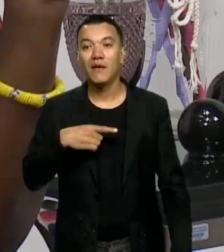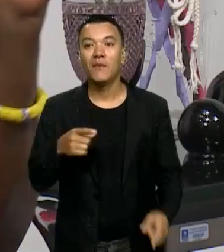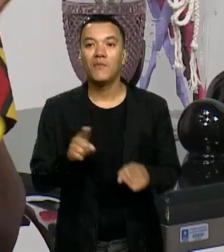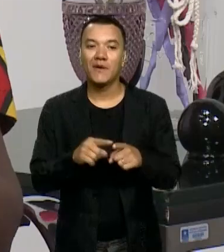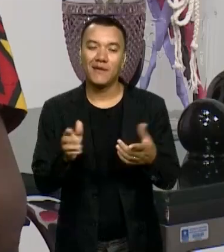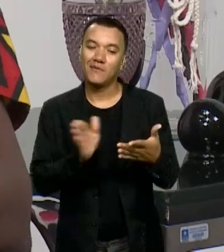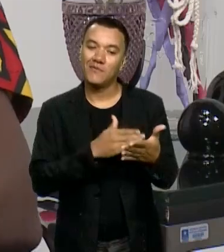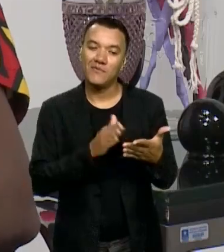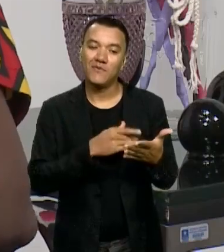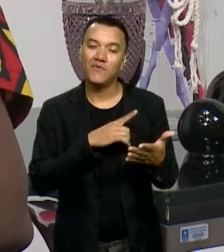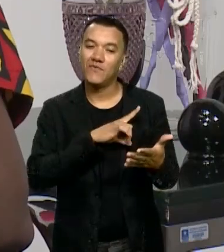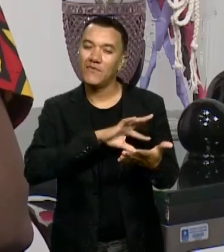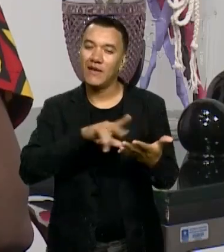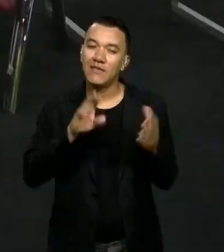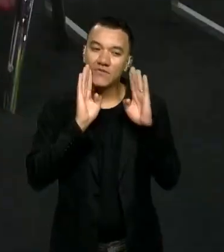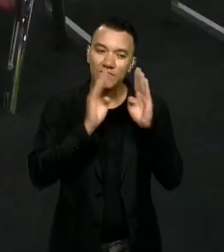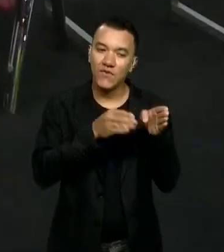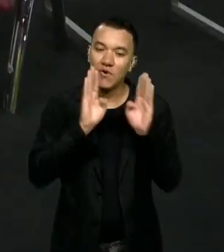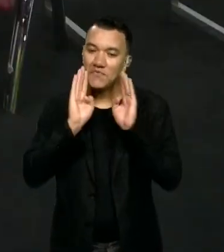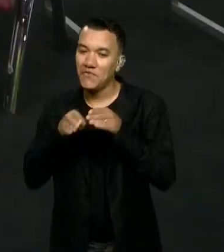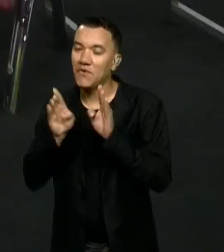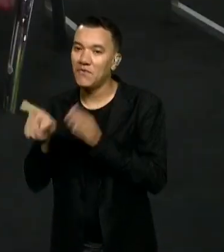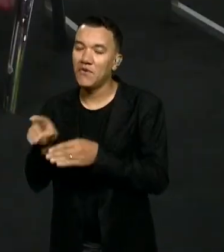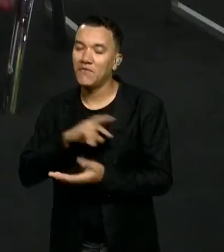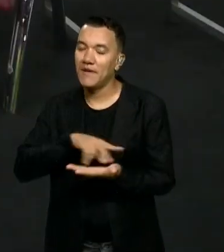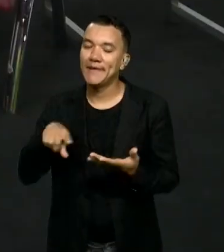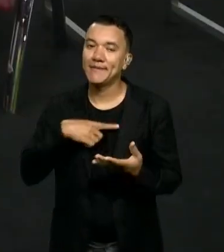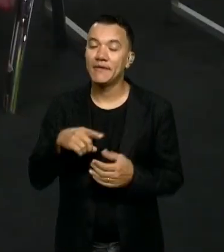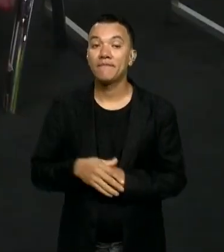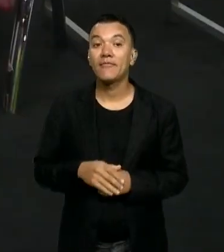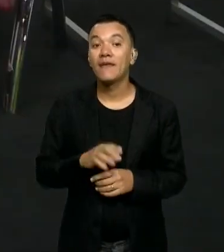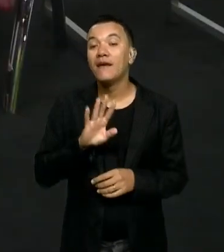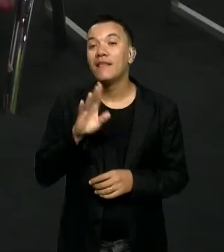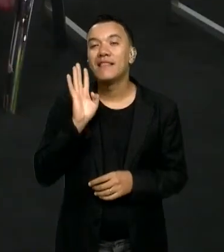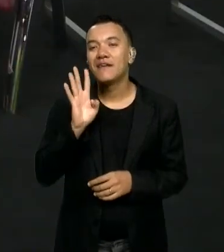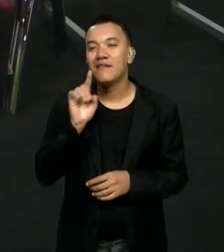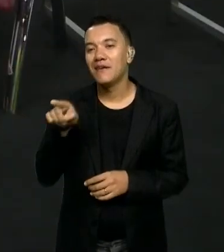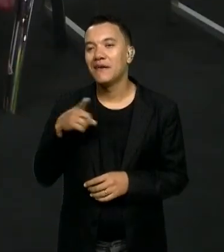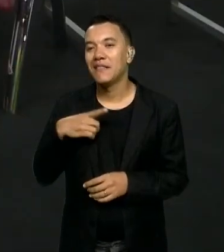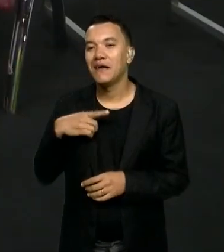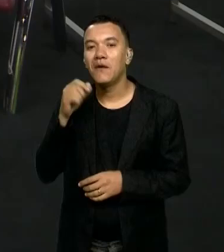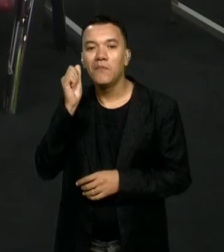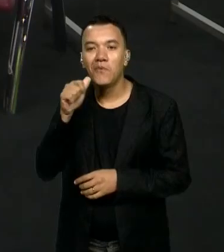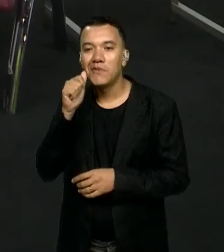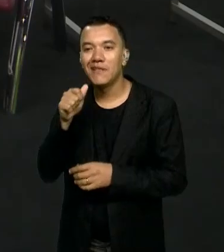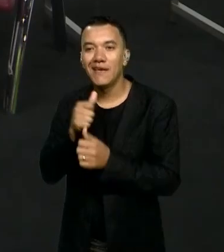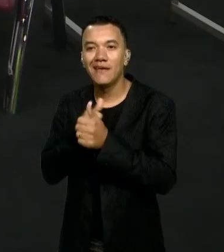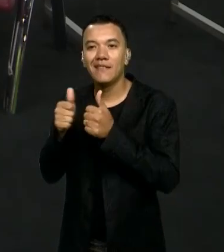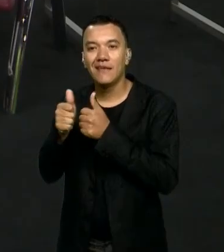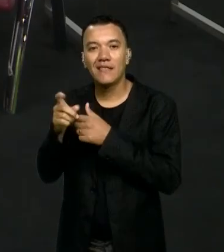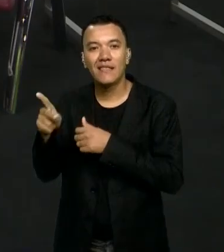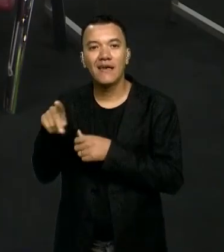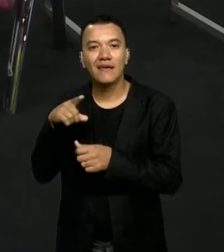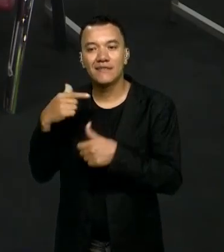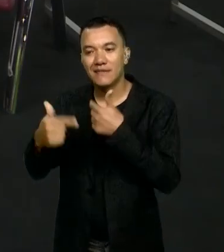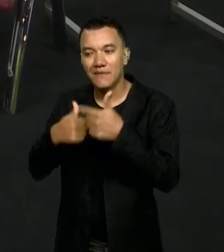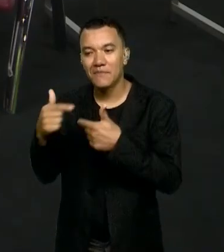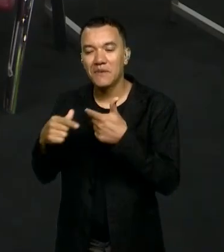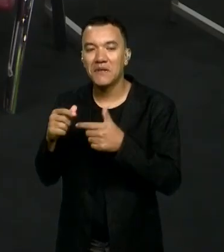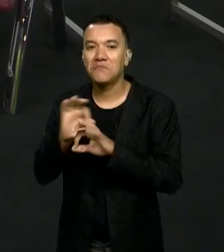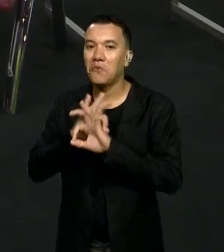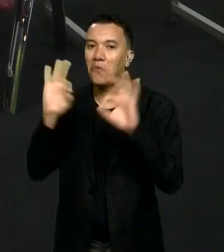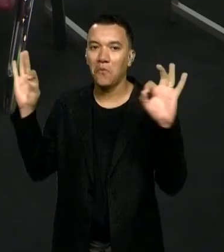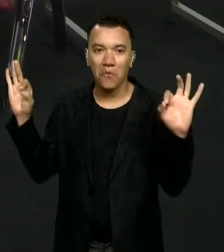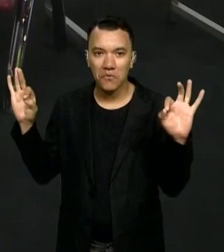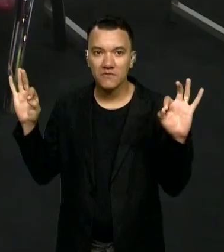tem vários focos. E o que é mais legal, gente, são as mulheres que estão aí à frente desse trabalho maravilhoso. E olha só, se você